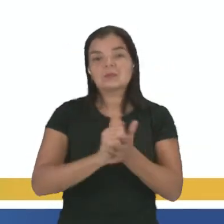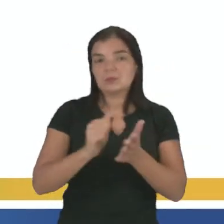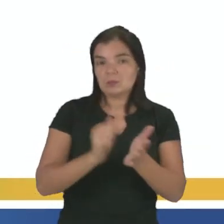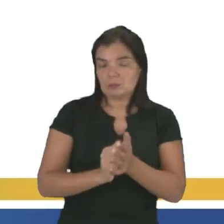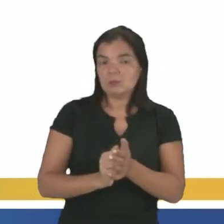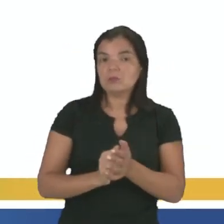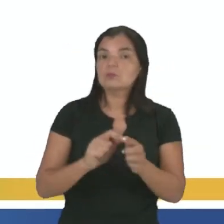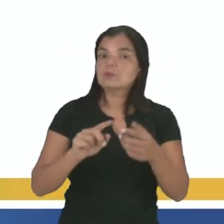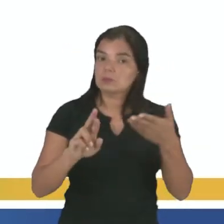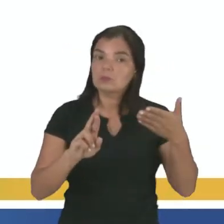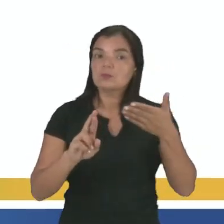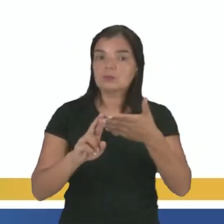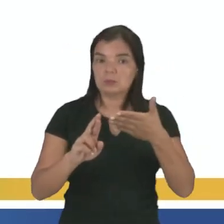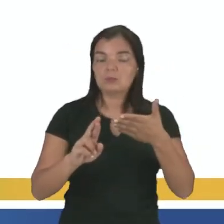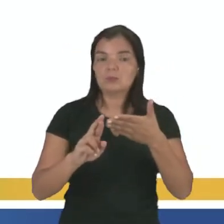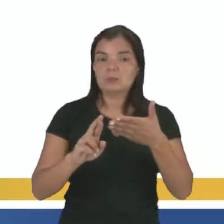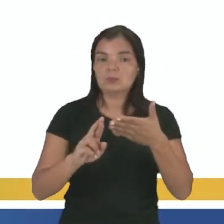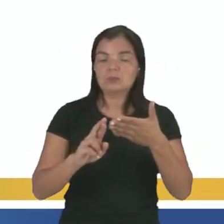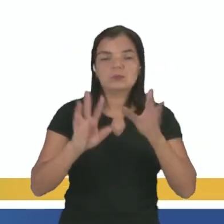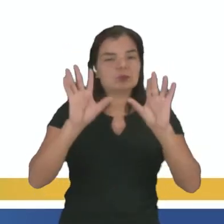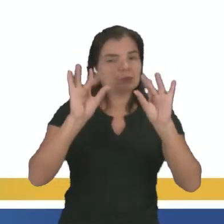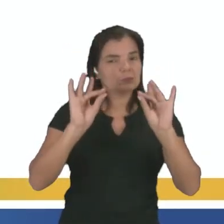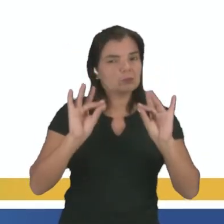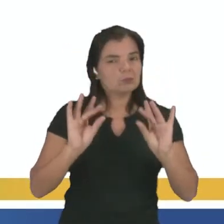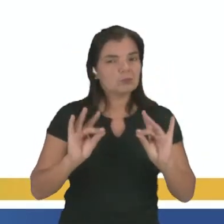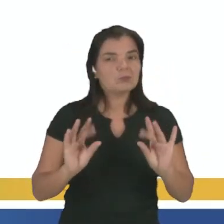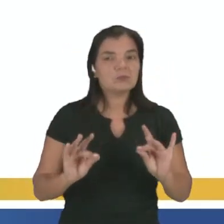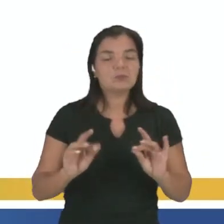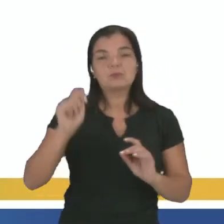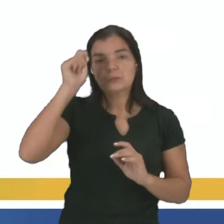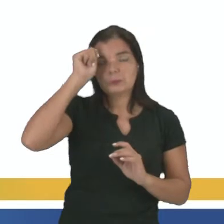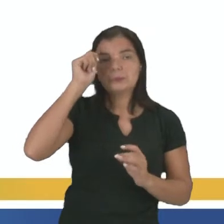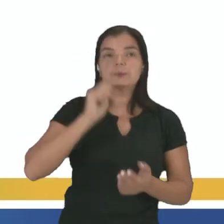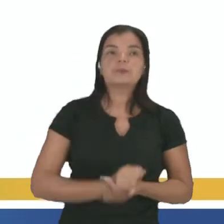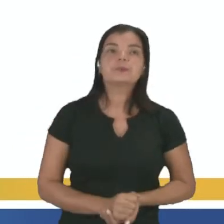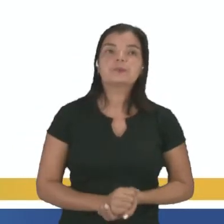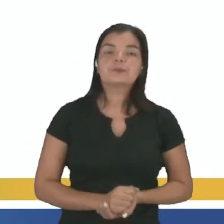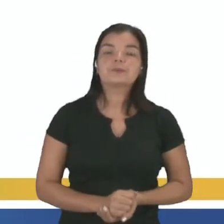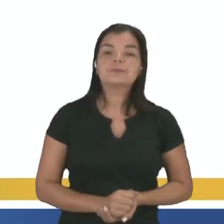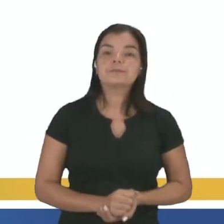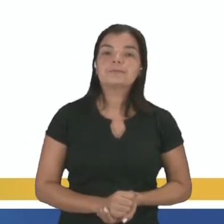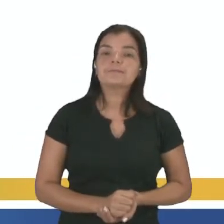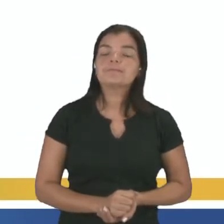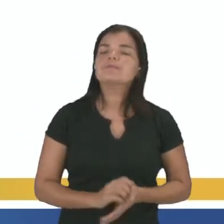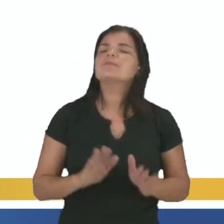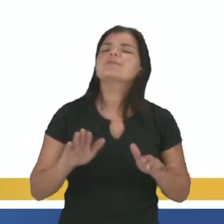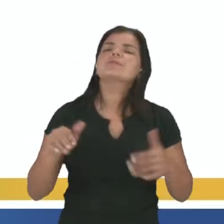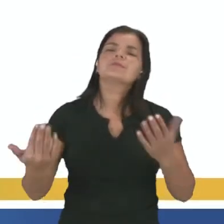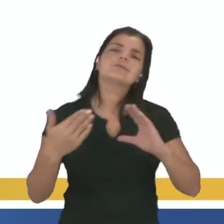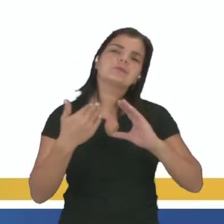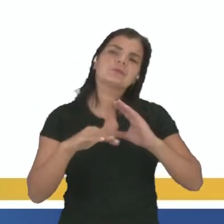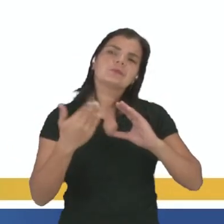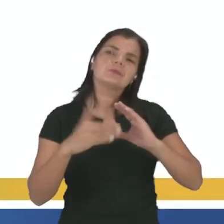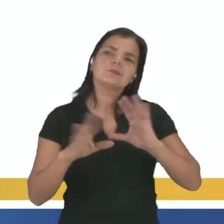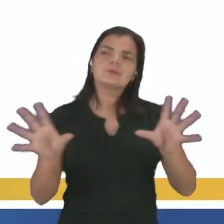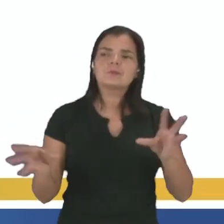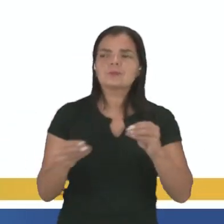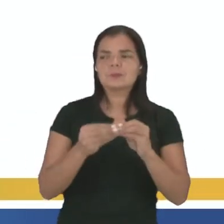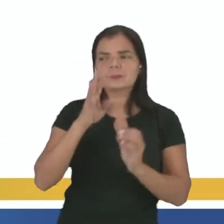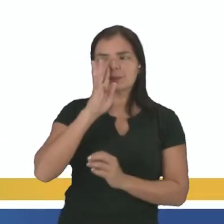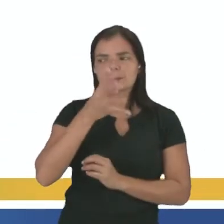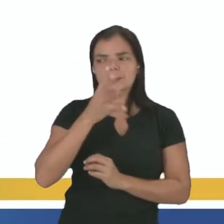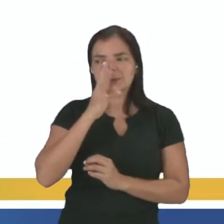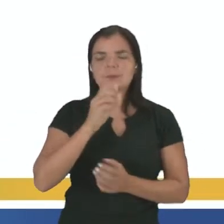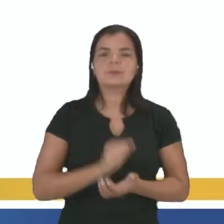Citar a fonte da obra bem detalhadamente, o seu autor. Qual é a mensagem desse resumo